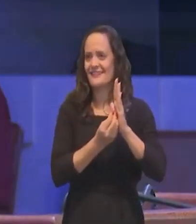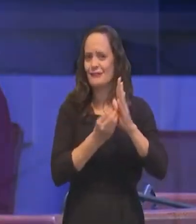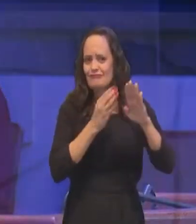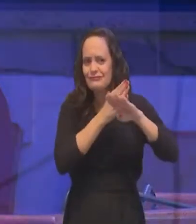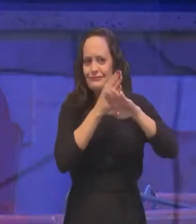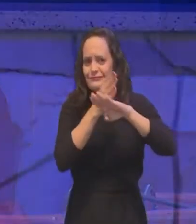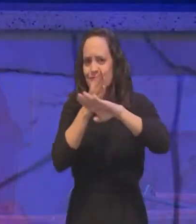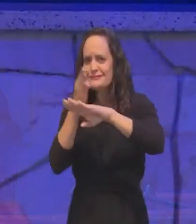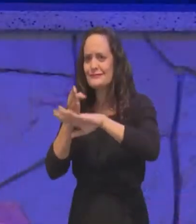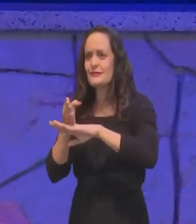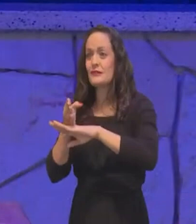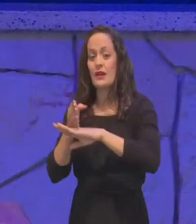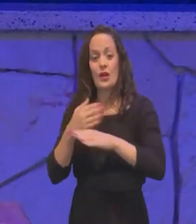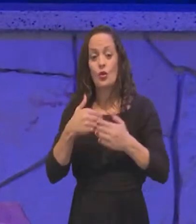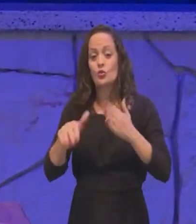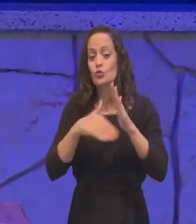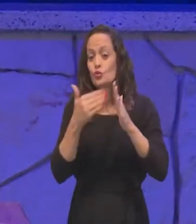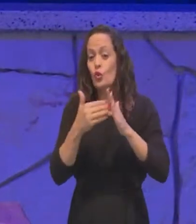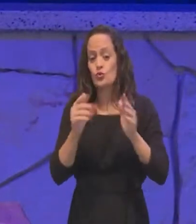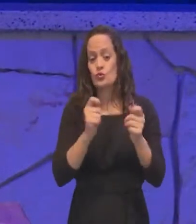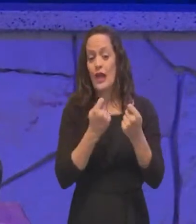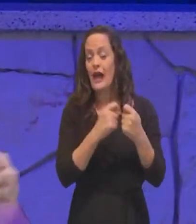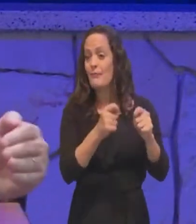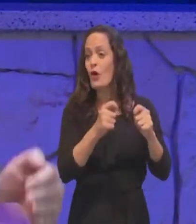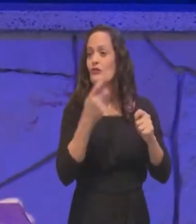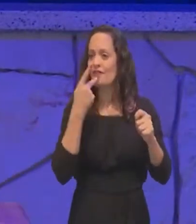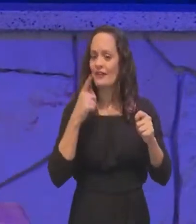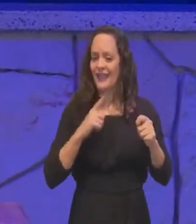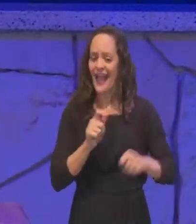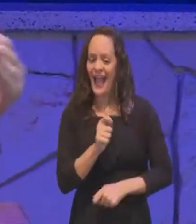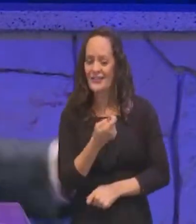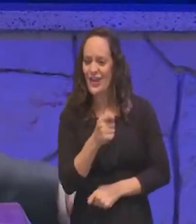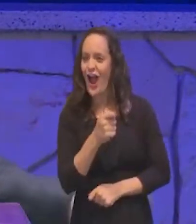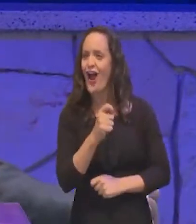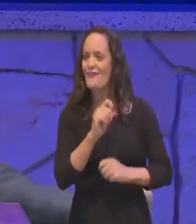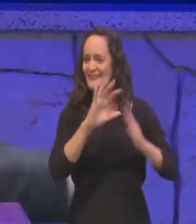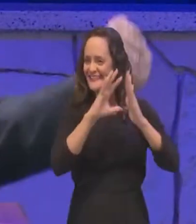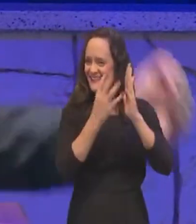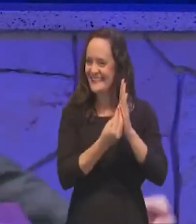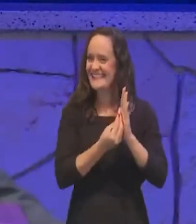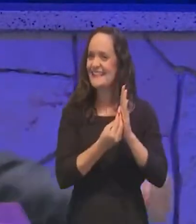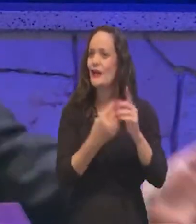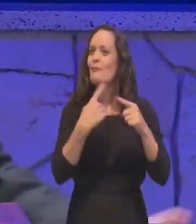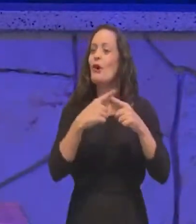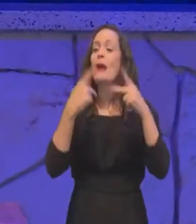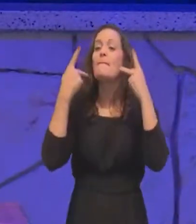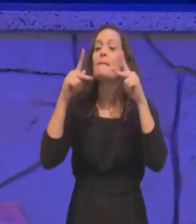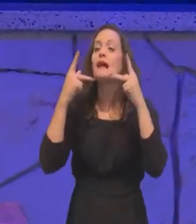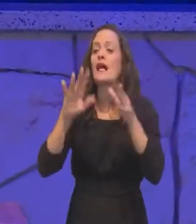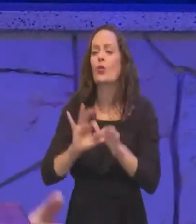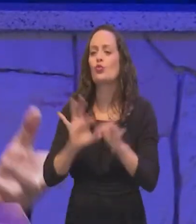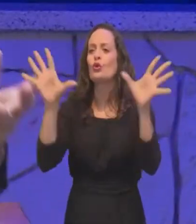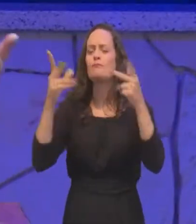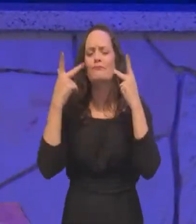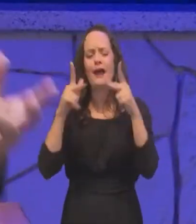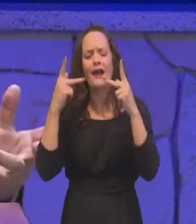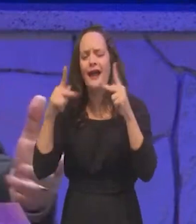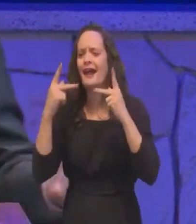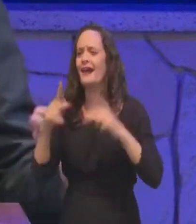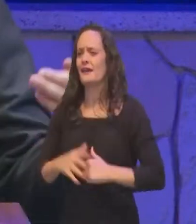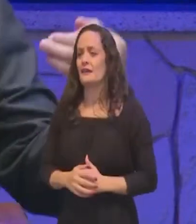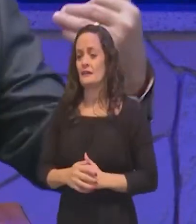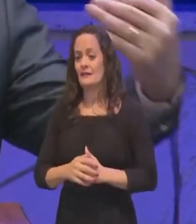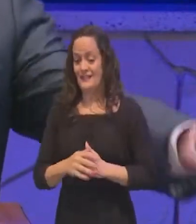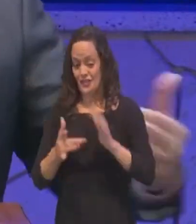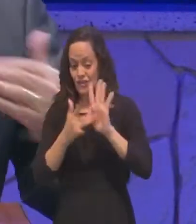E todos os apóstolos recebem a chave, porque a chave é a autorização para a pregação do Evangelho. Quando Jesus fala com